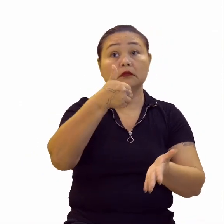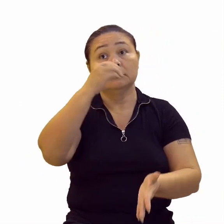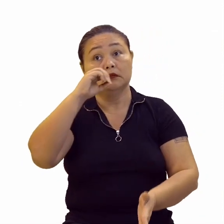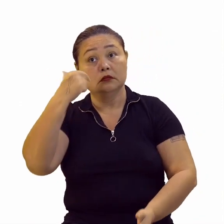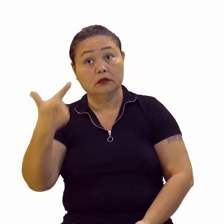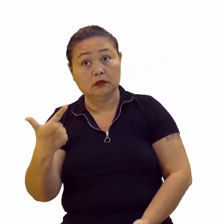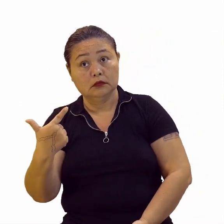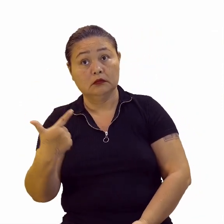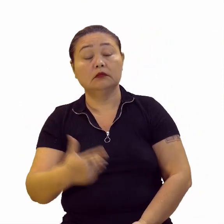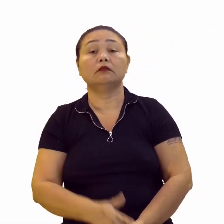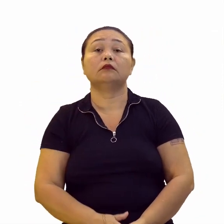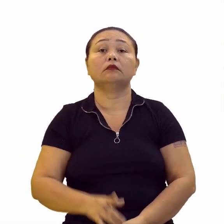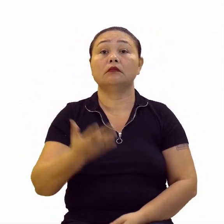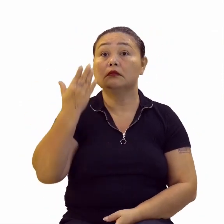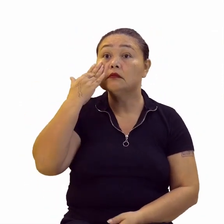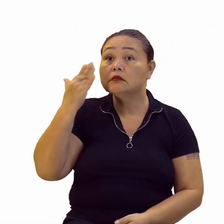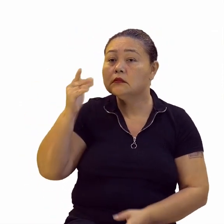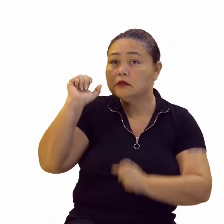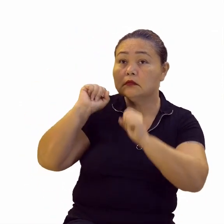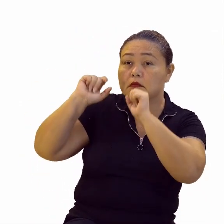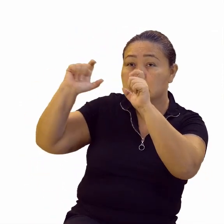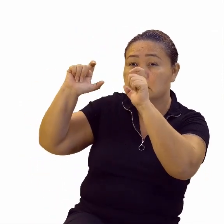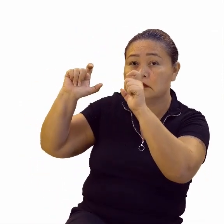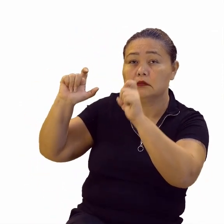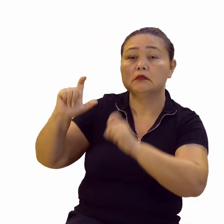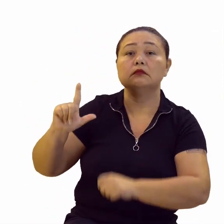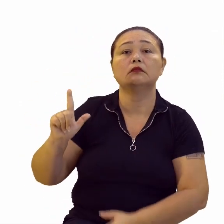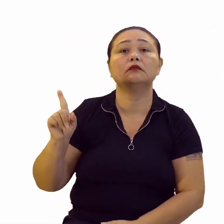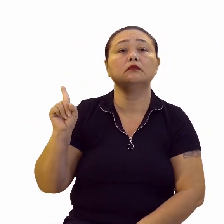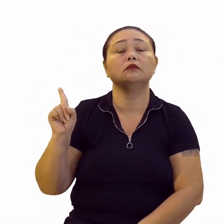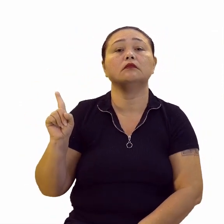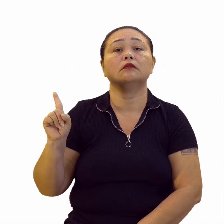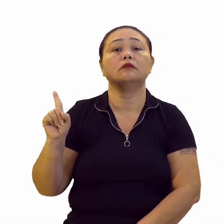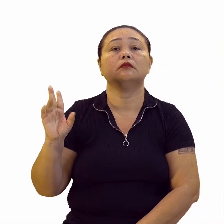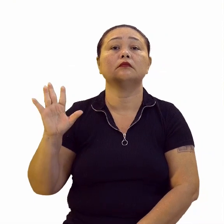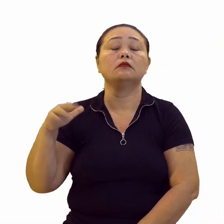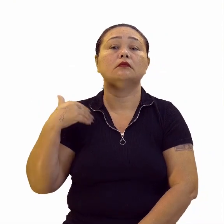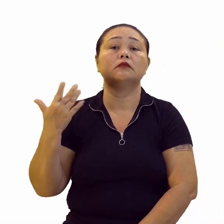Tá? Olha bem aí com atenção essa questão.